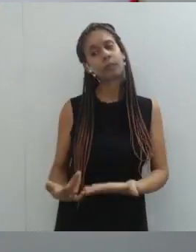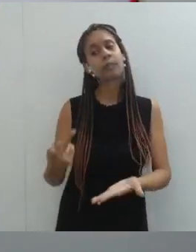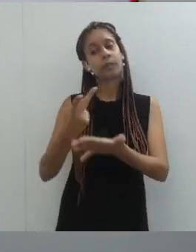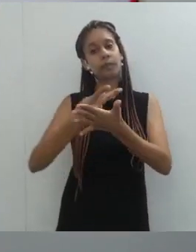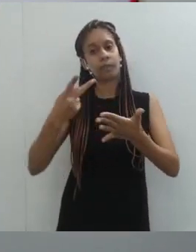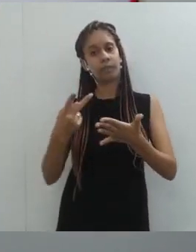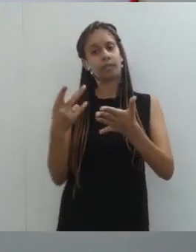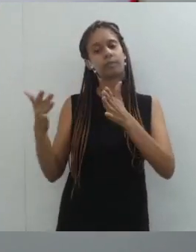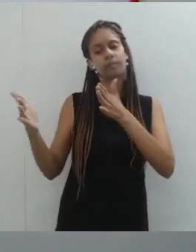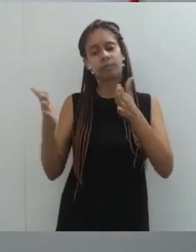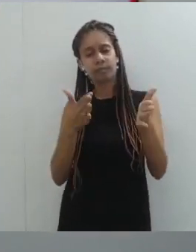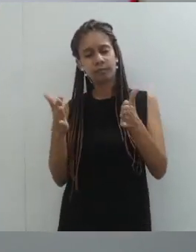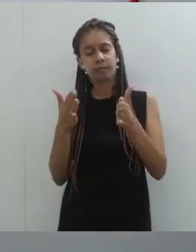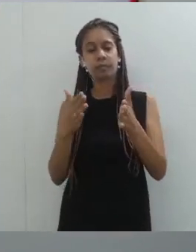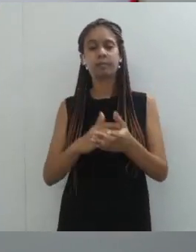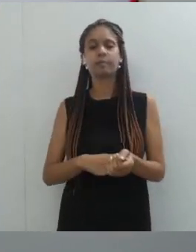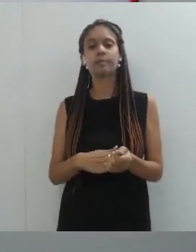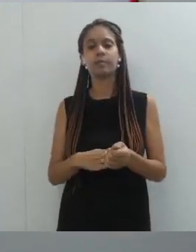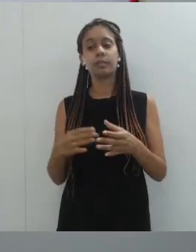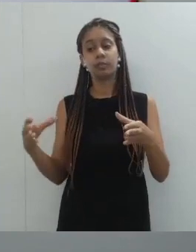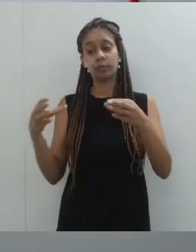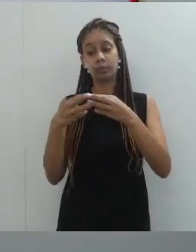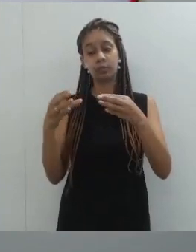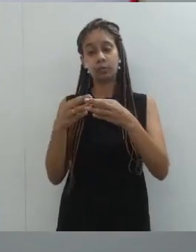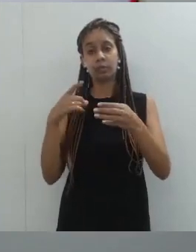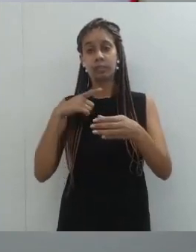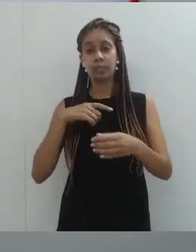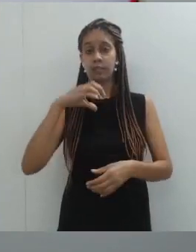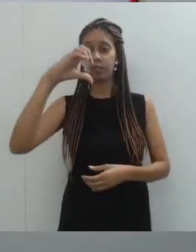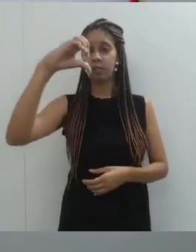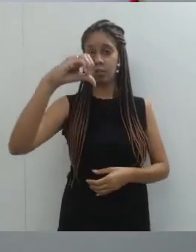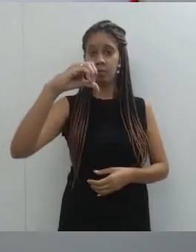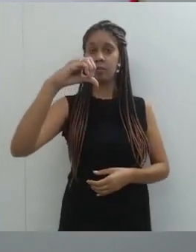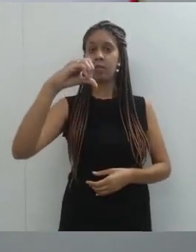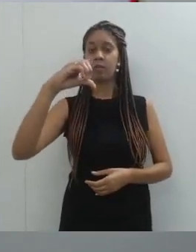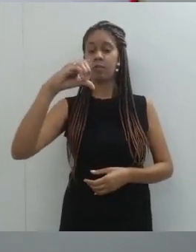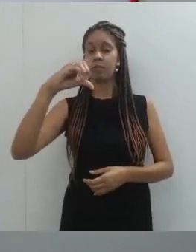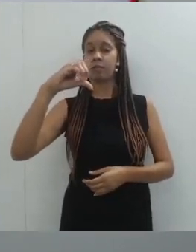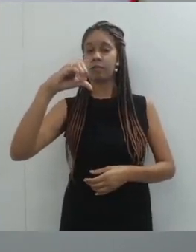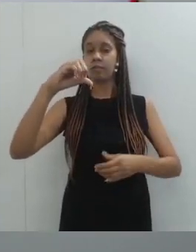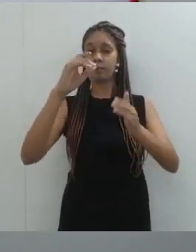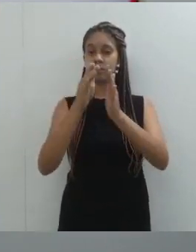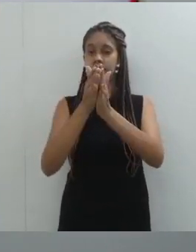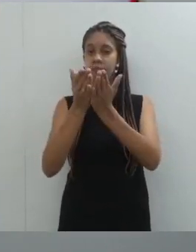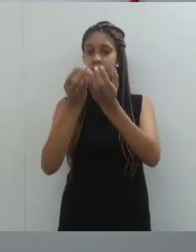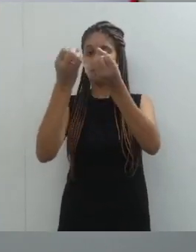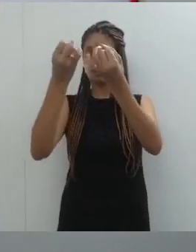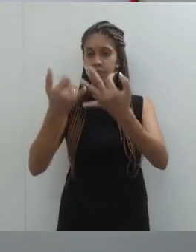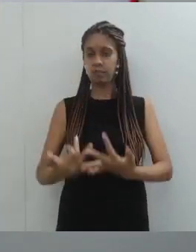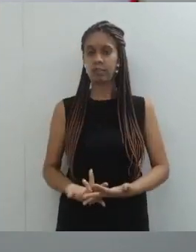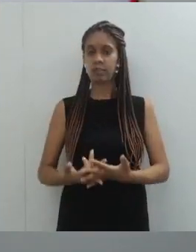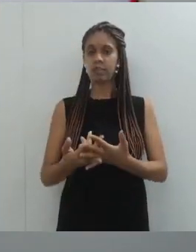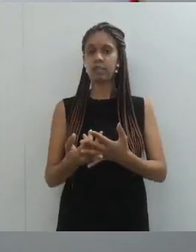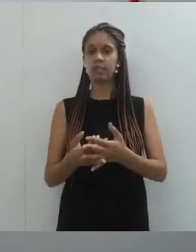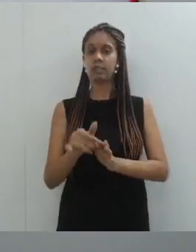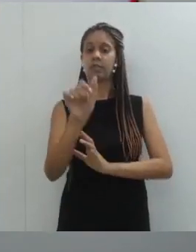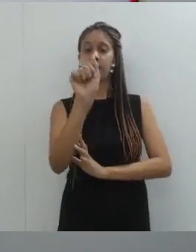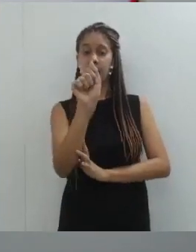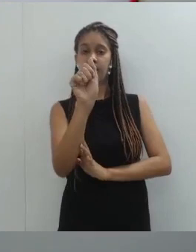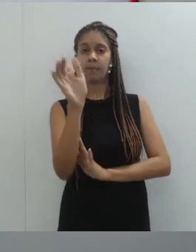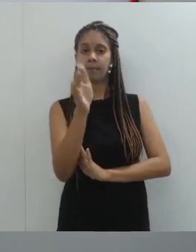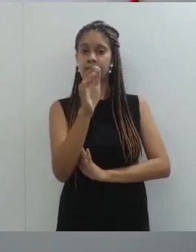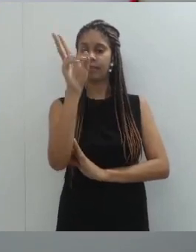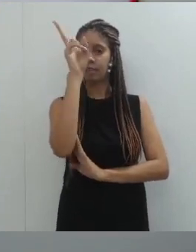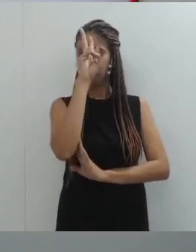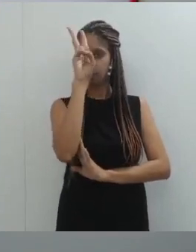principalmente num conjunto formado por 9 obras intitulado de A História. Esse nome não